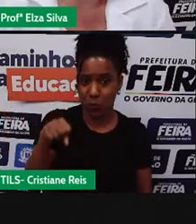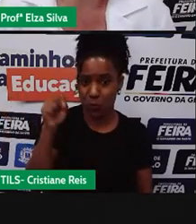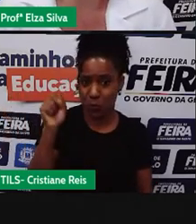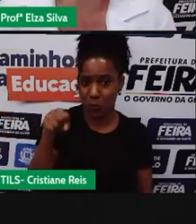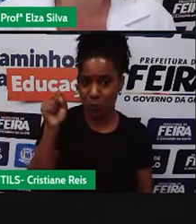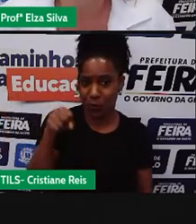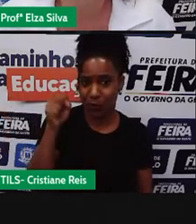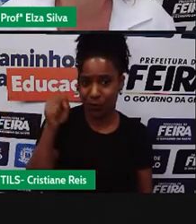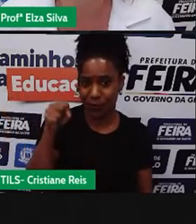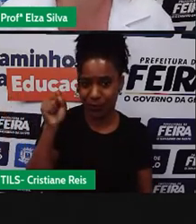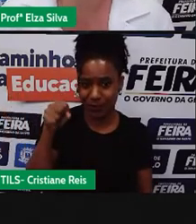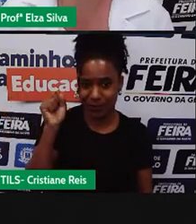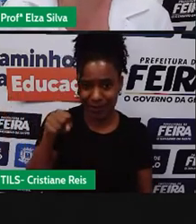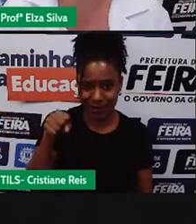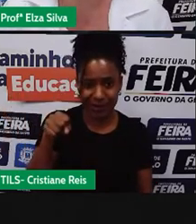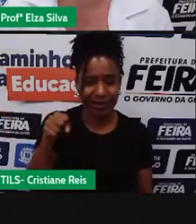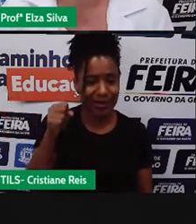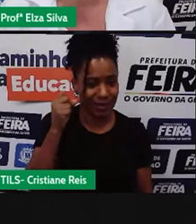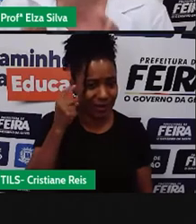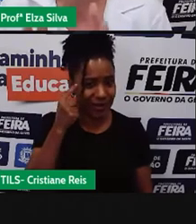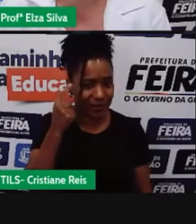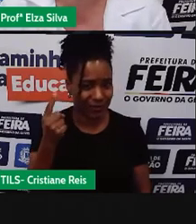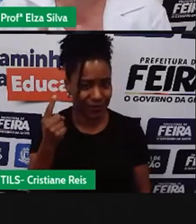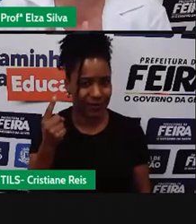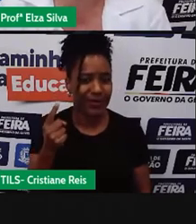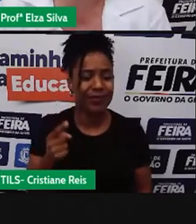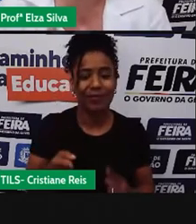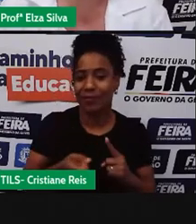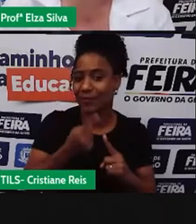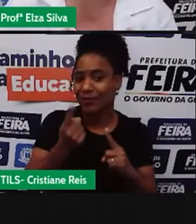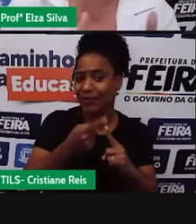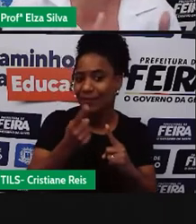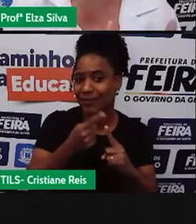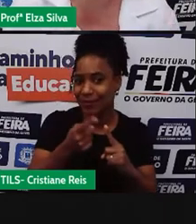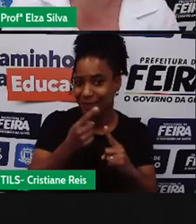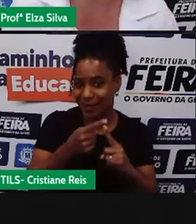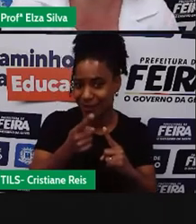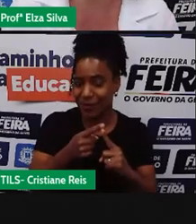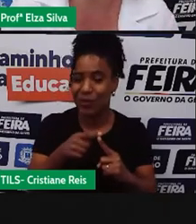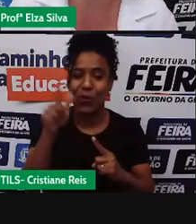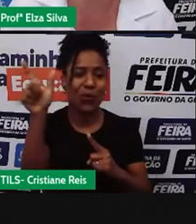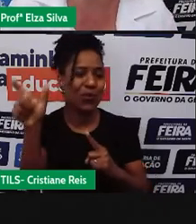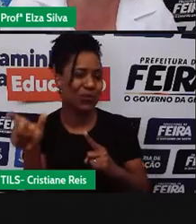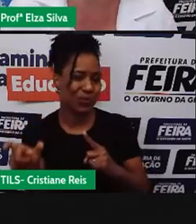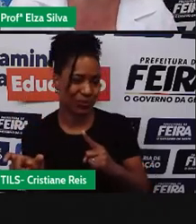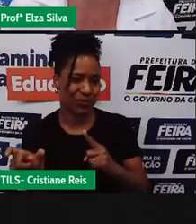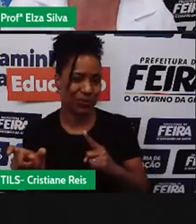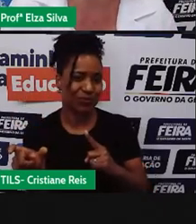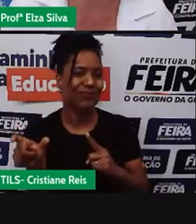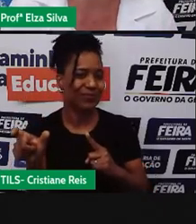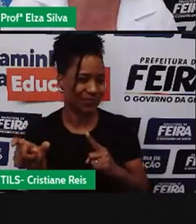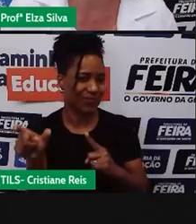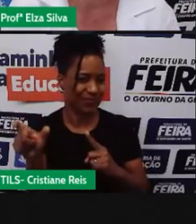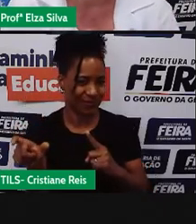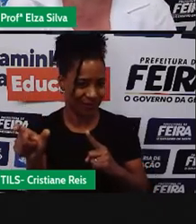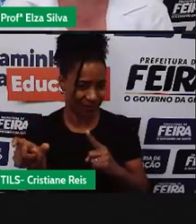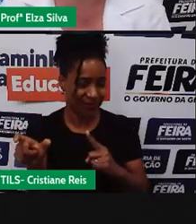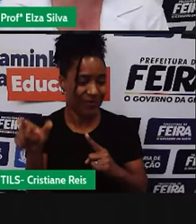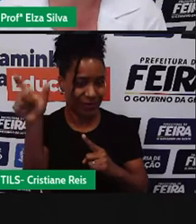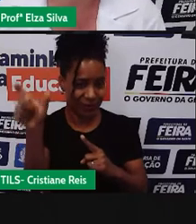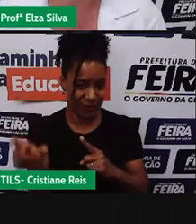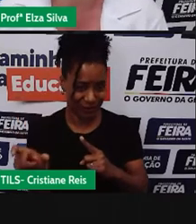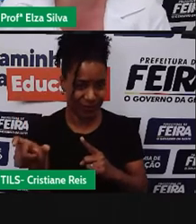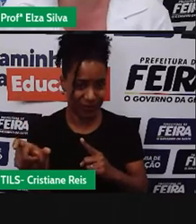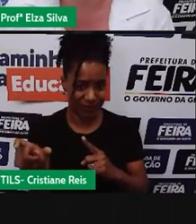quero afirmar alguma coisa, primeiro eu vou utilizar o sujeito da oração, que